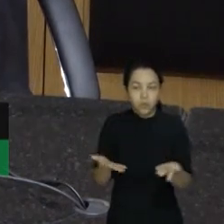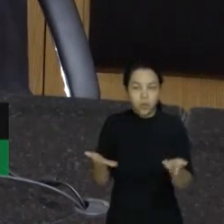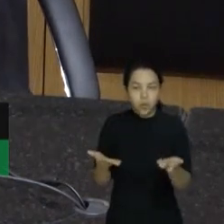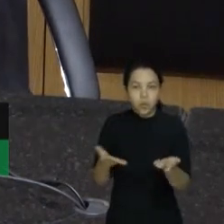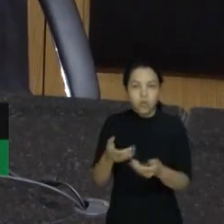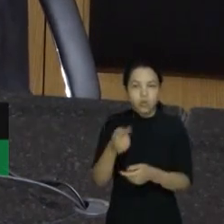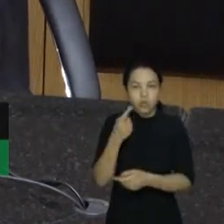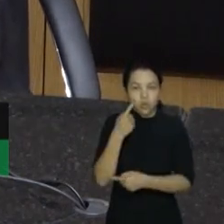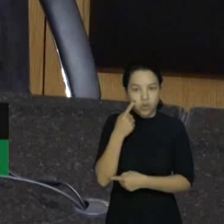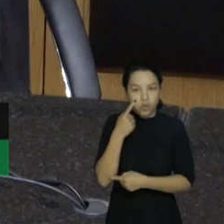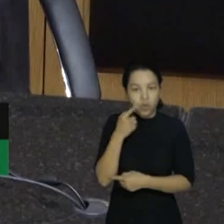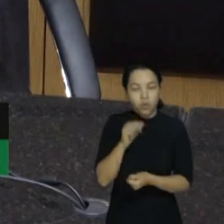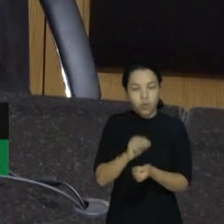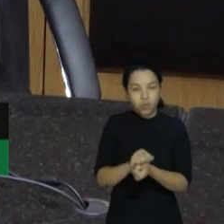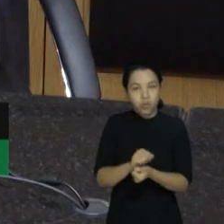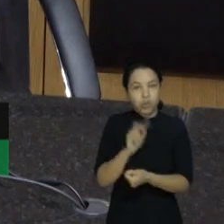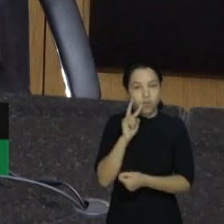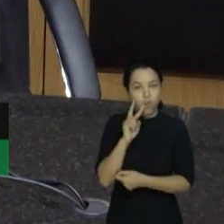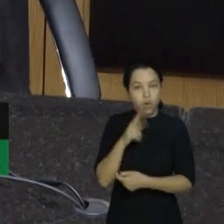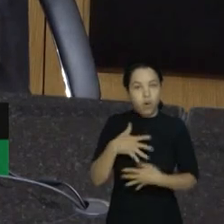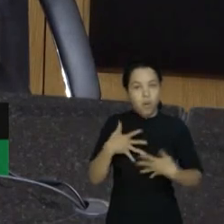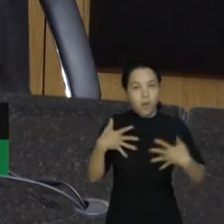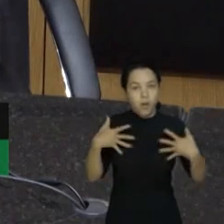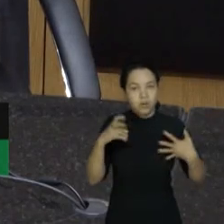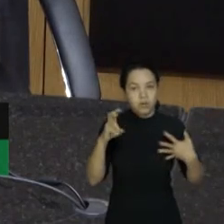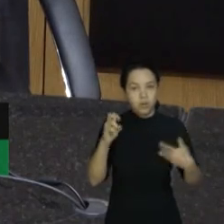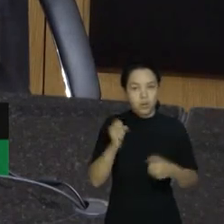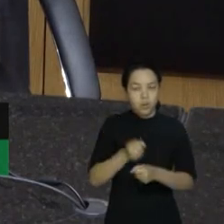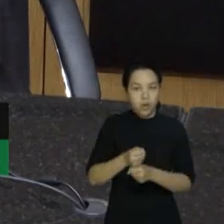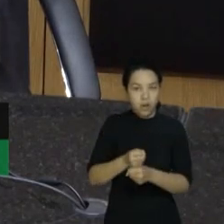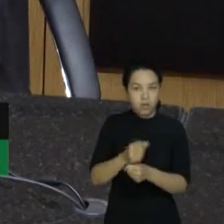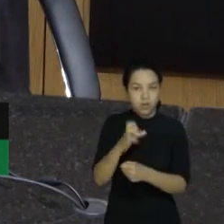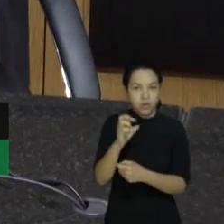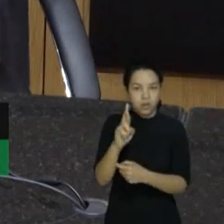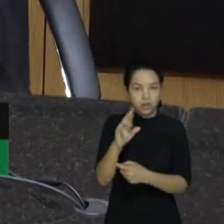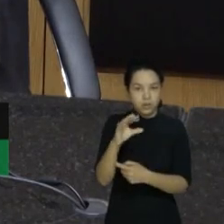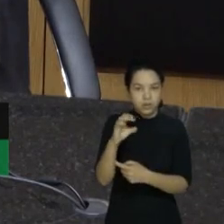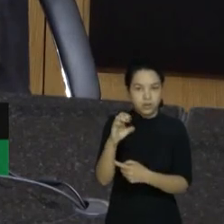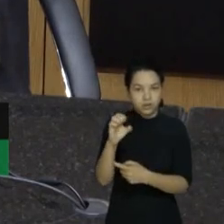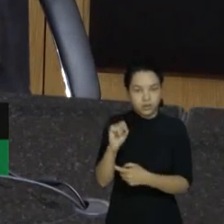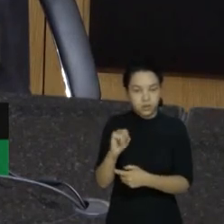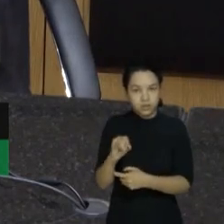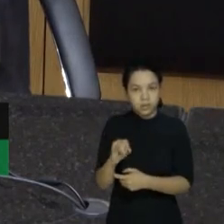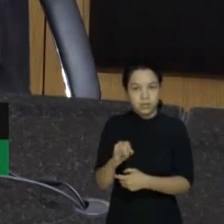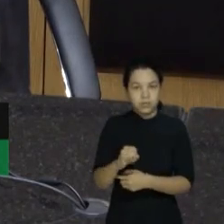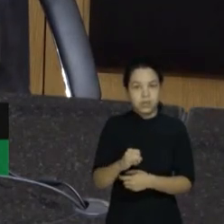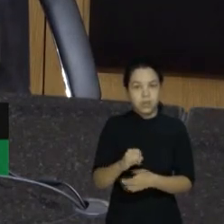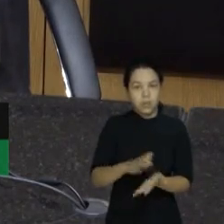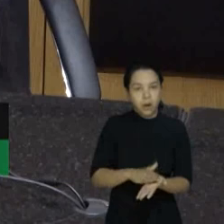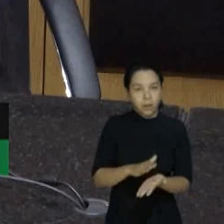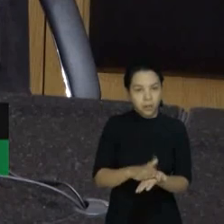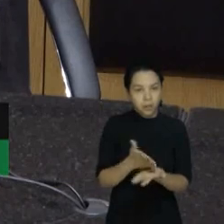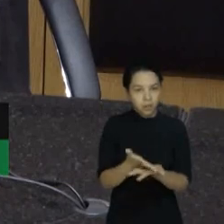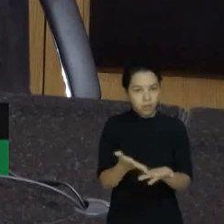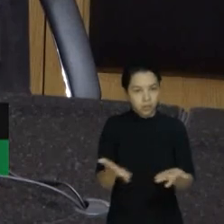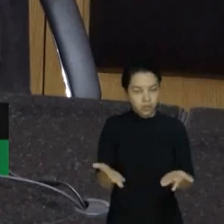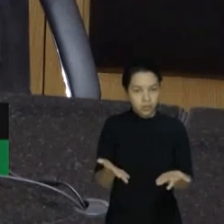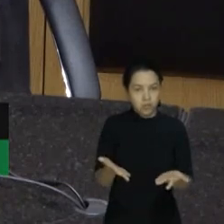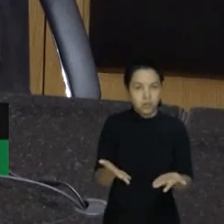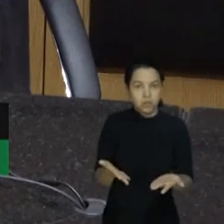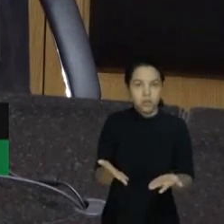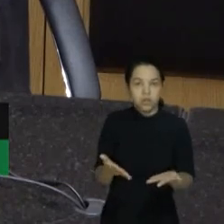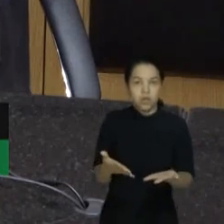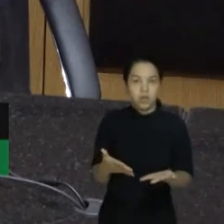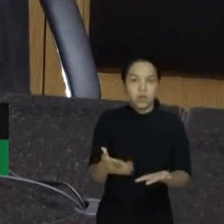esta homenagem aos 50 anos do Cresci. Parabenizo mais uma vez a todos os senhores, as senhoras, corretores e corretoras. Fico